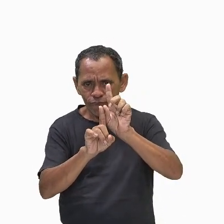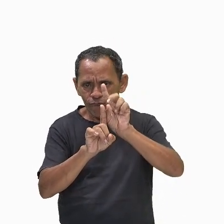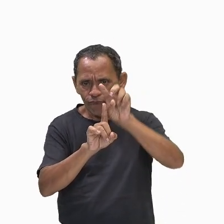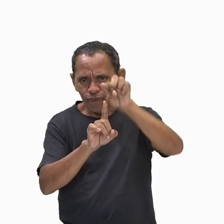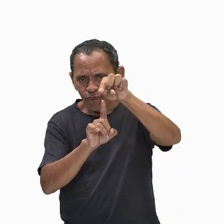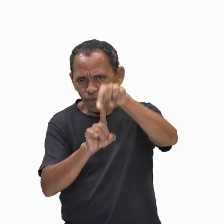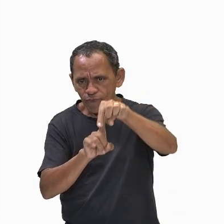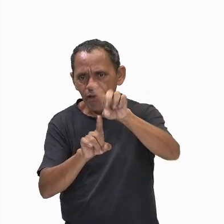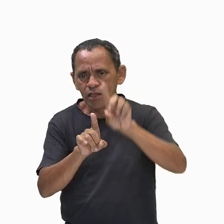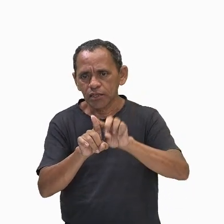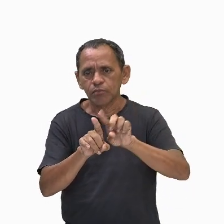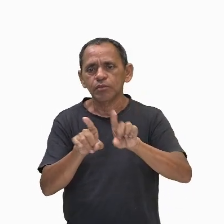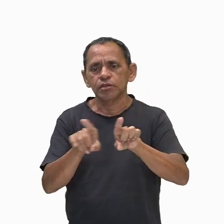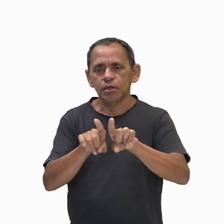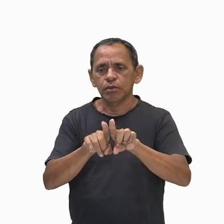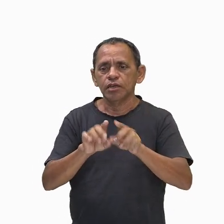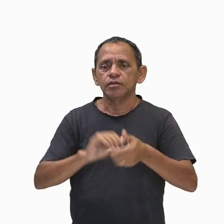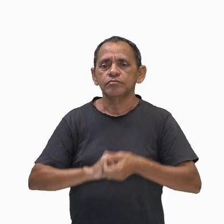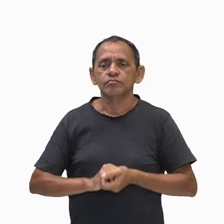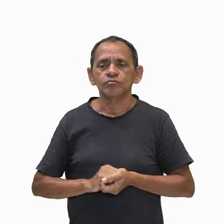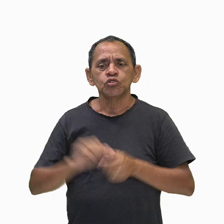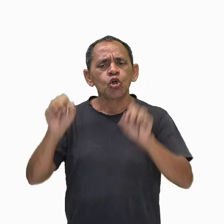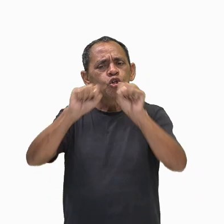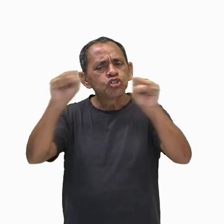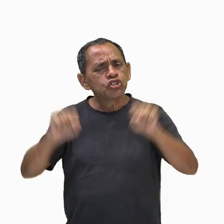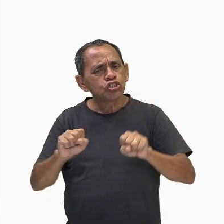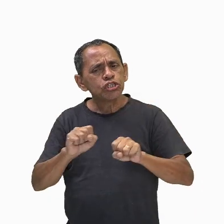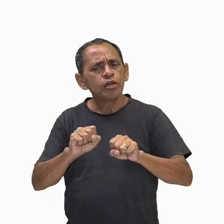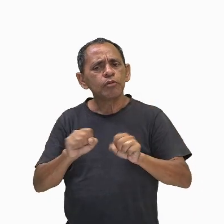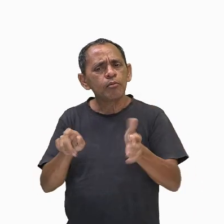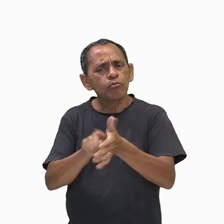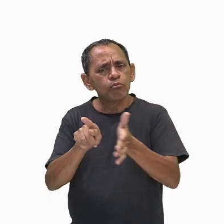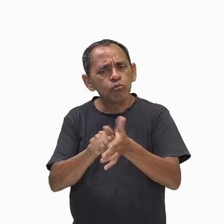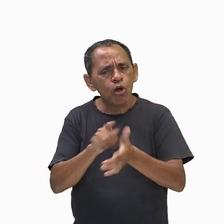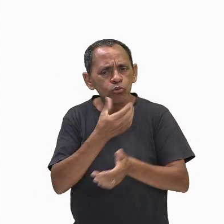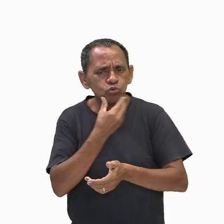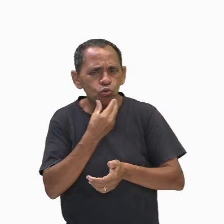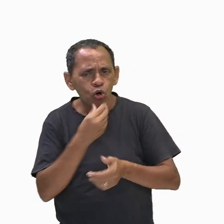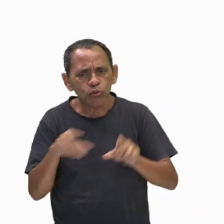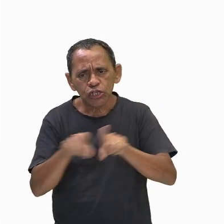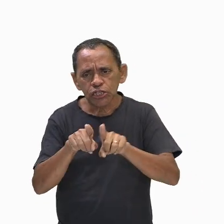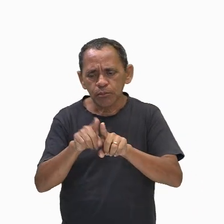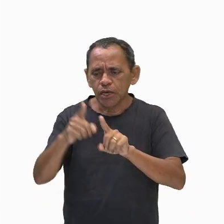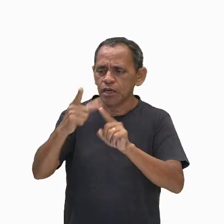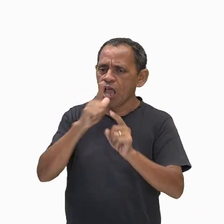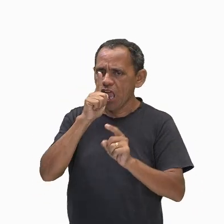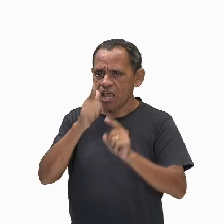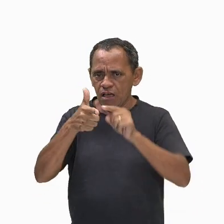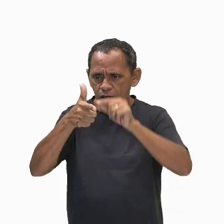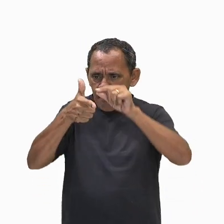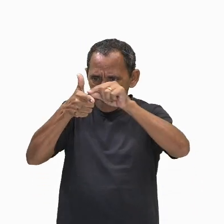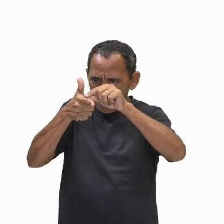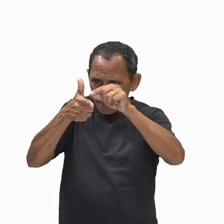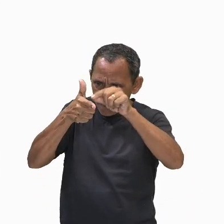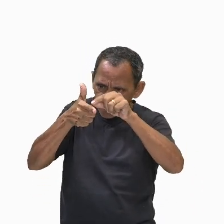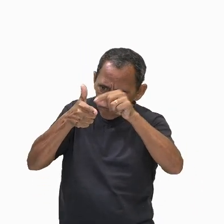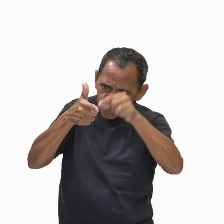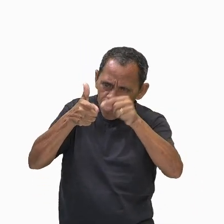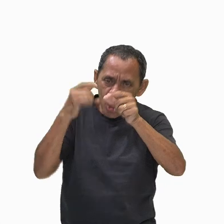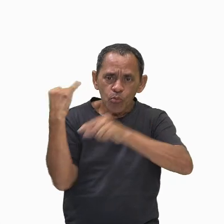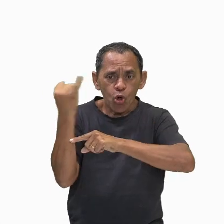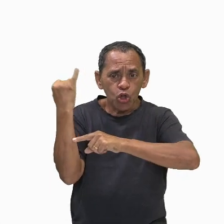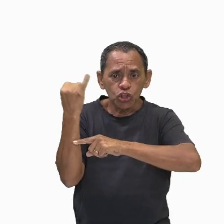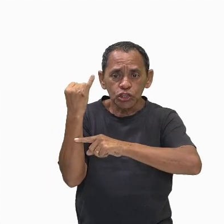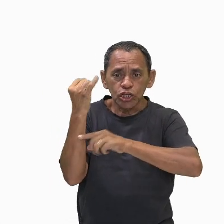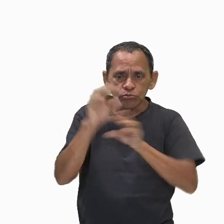como também aqui no sistema reprodutor masculino, a uretra, ela é importante para conduzir,